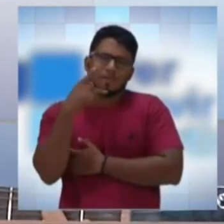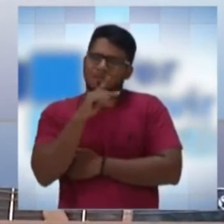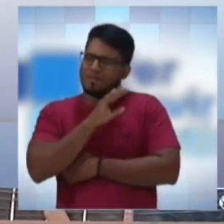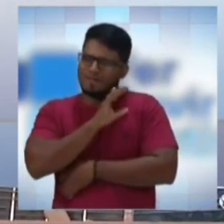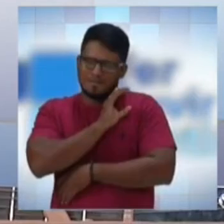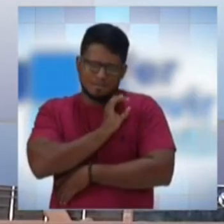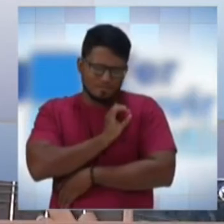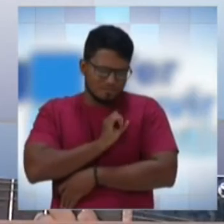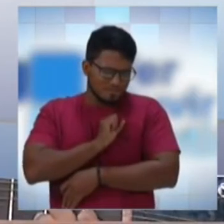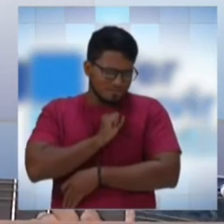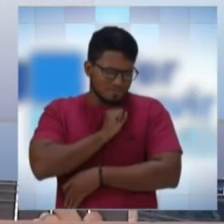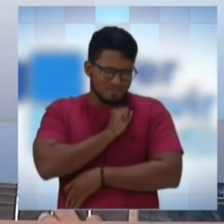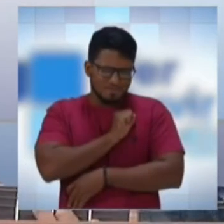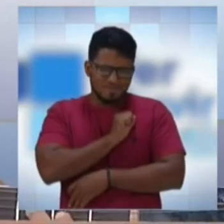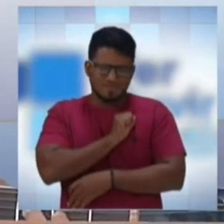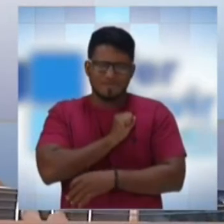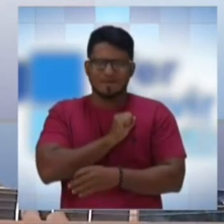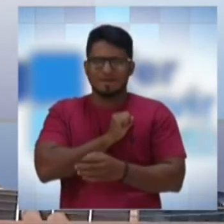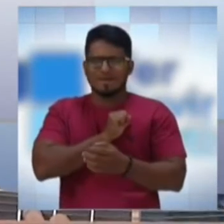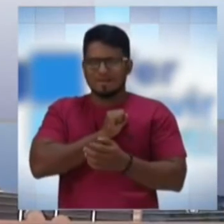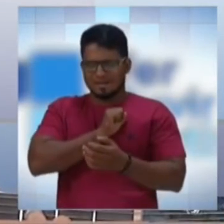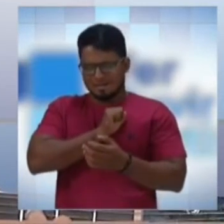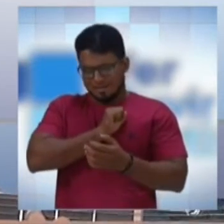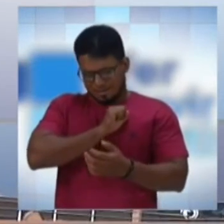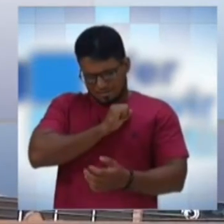por ser amor,